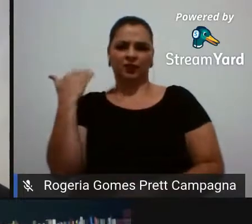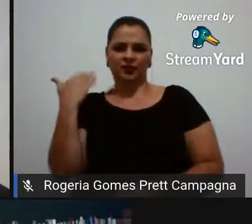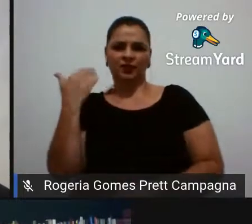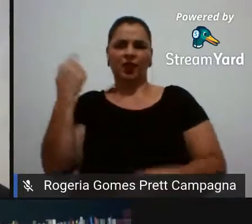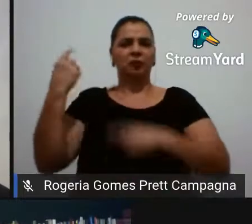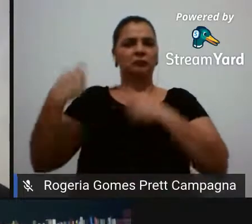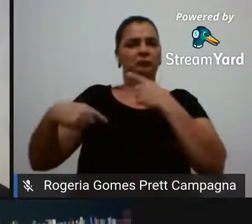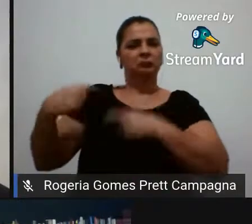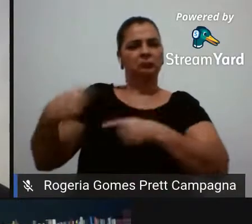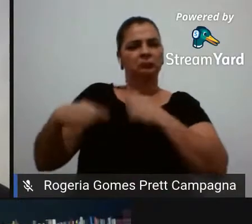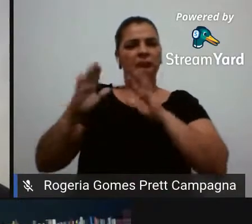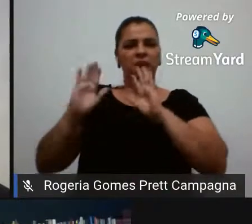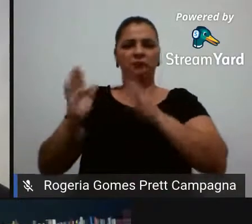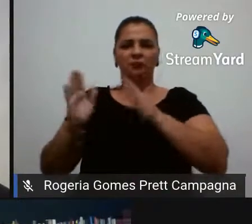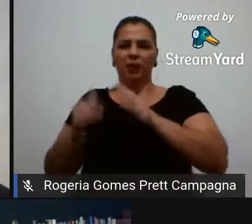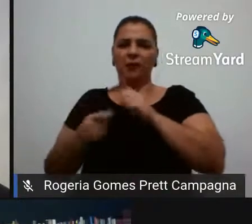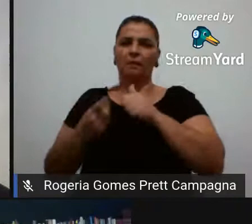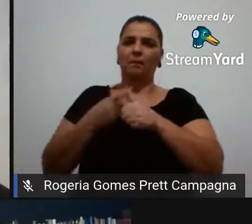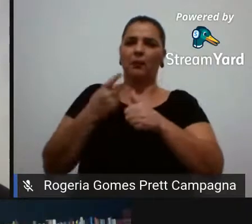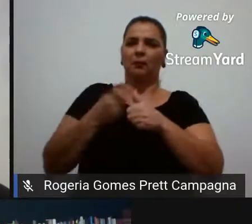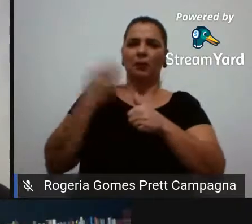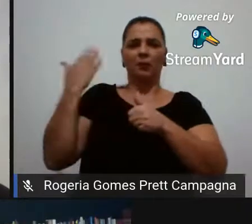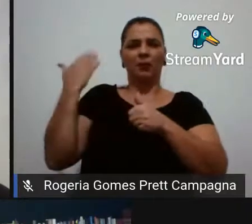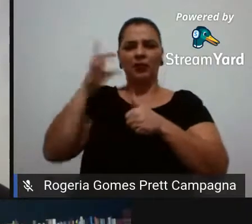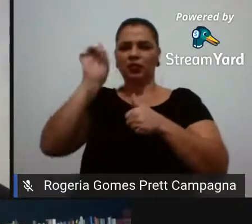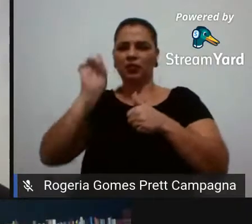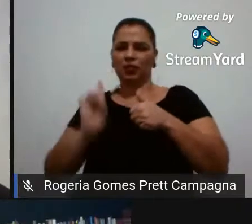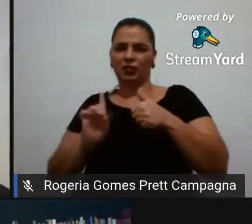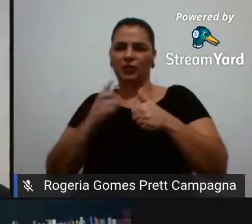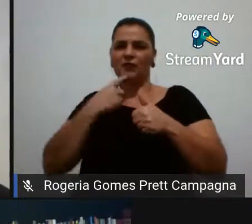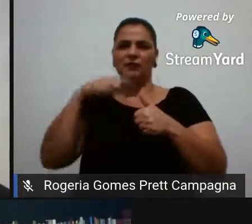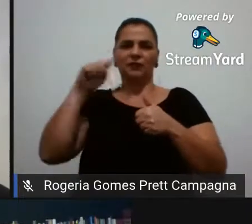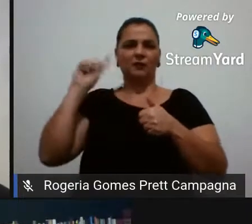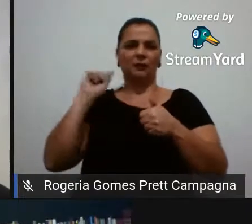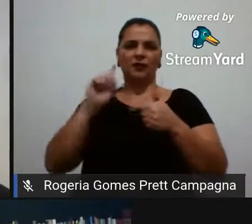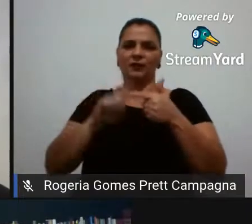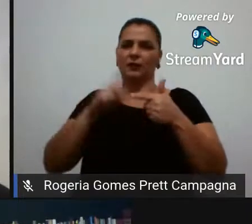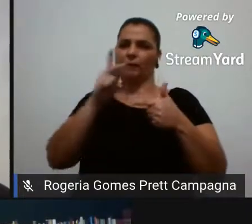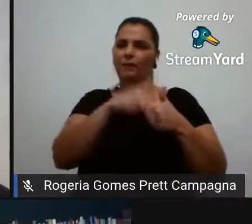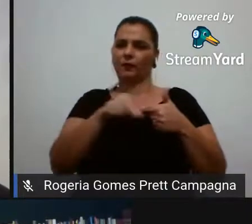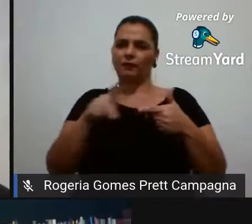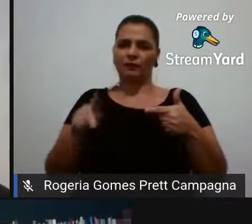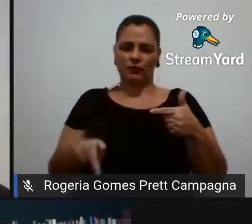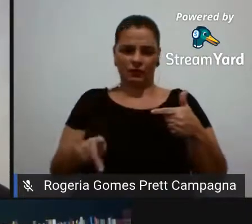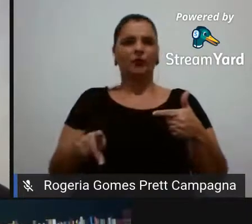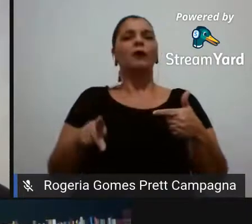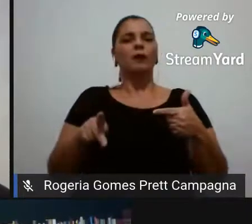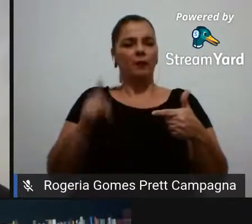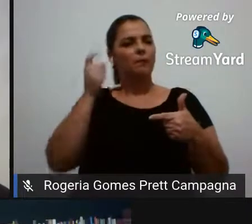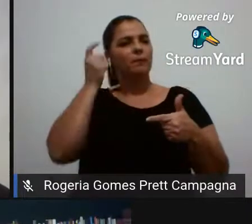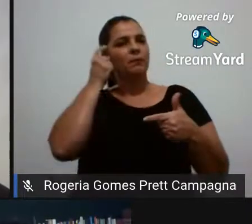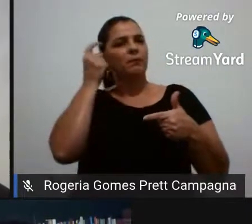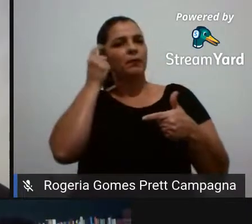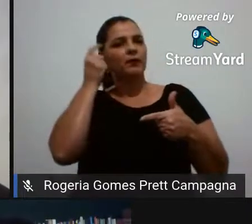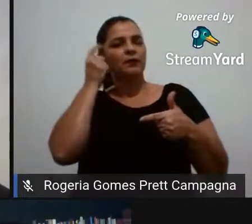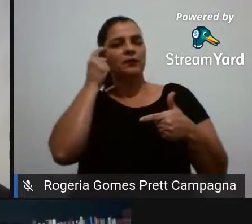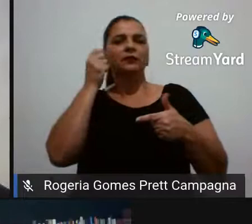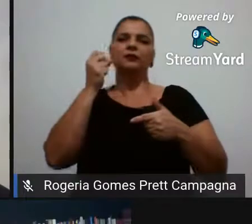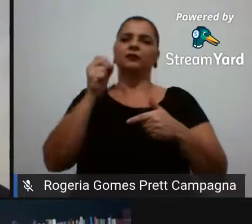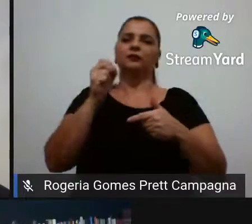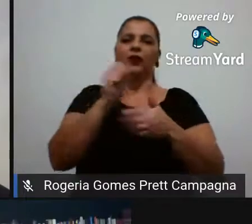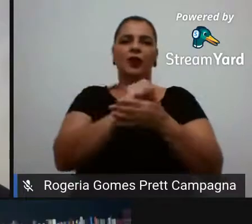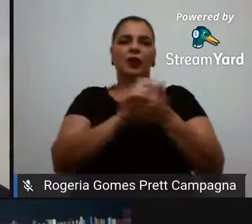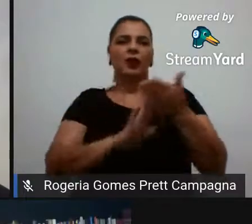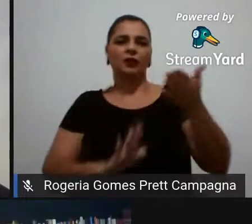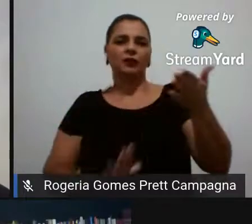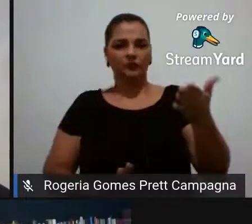primeira webinar com diretores, depois numa outra webinar na semana passada com professores, sempre pensando nas atividades pedagógicas não presenciais com